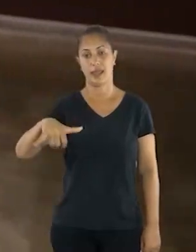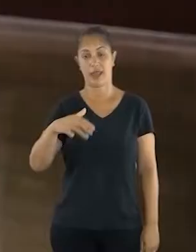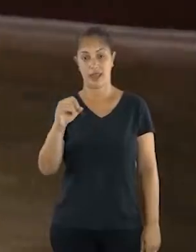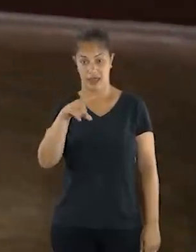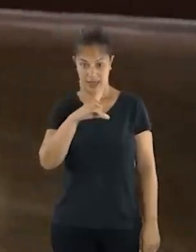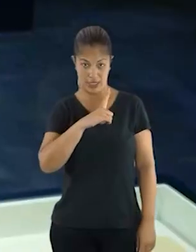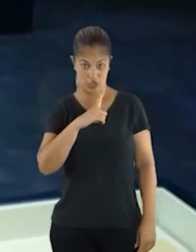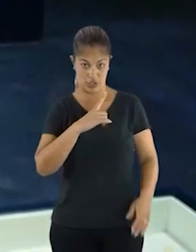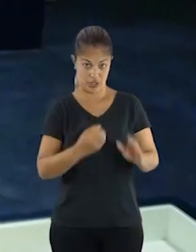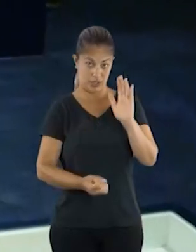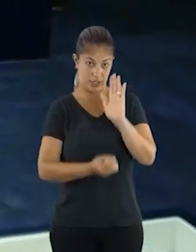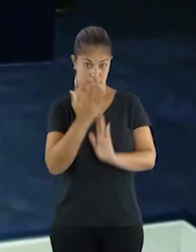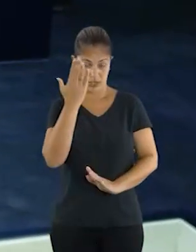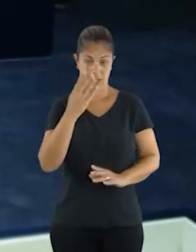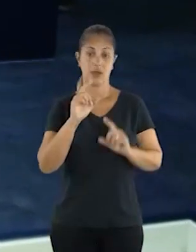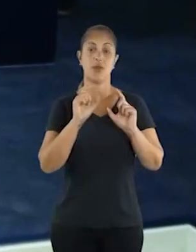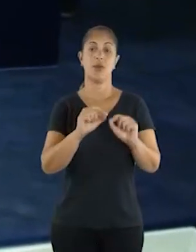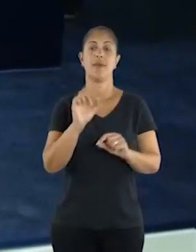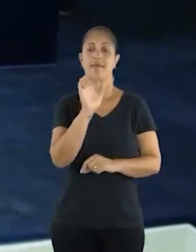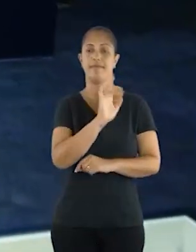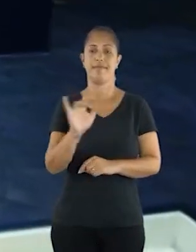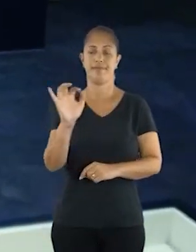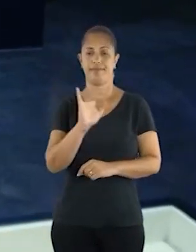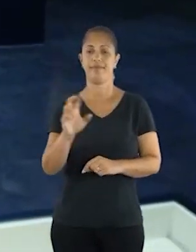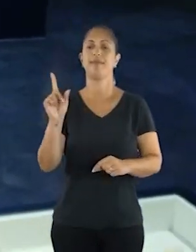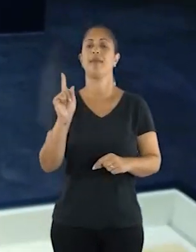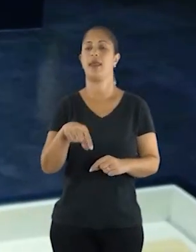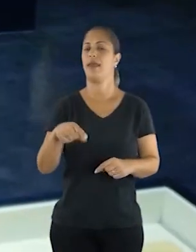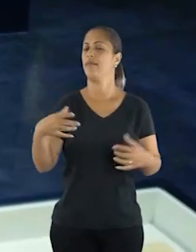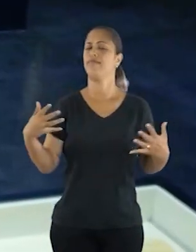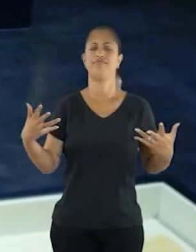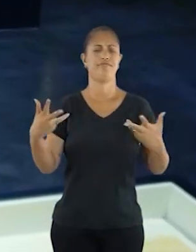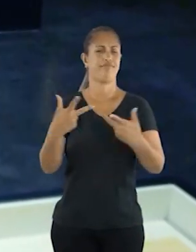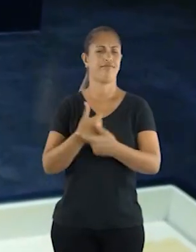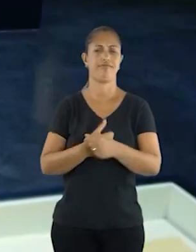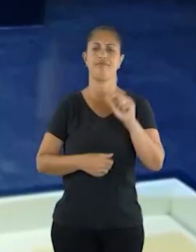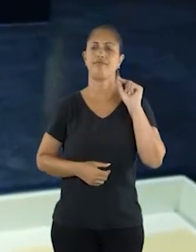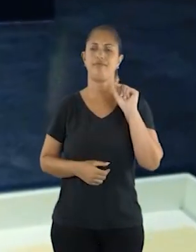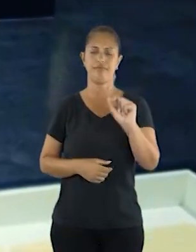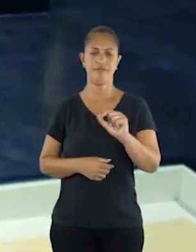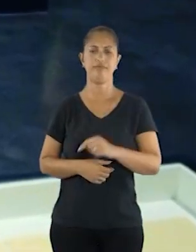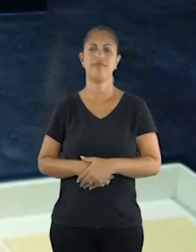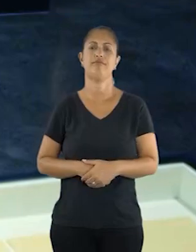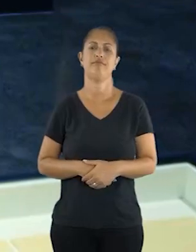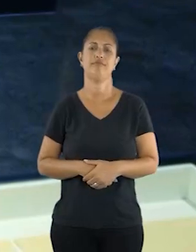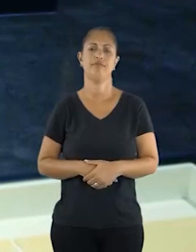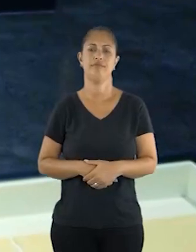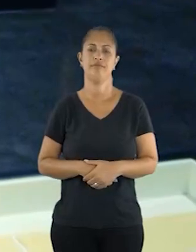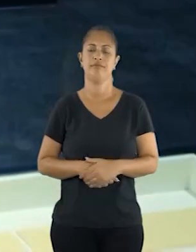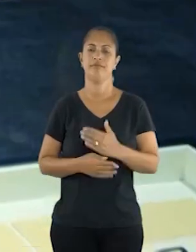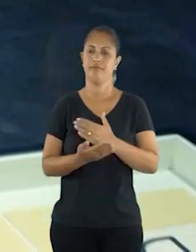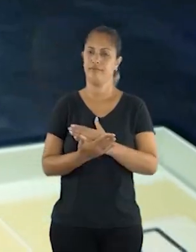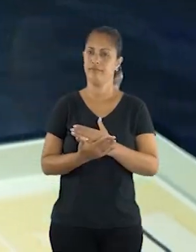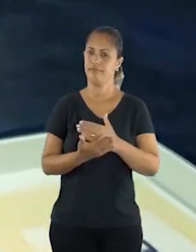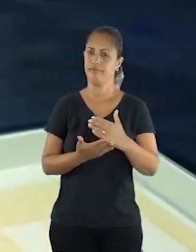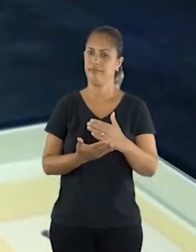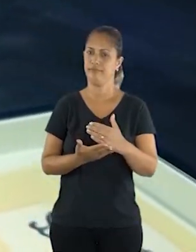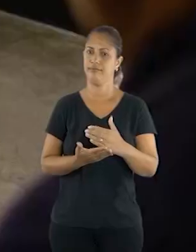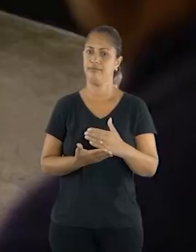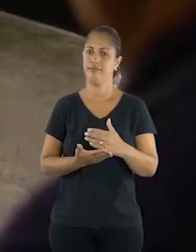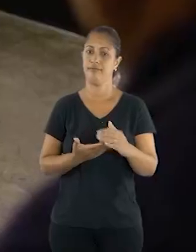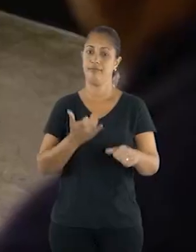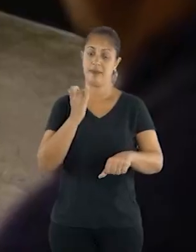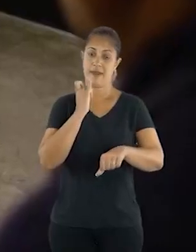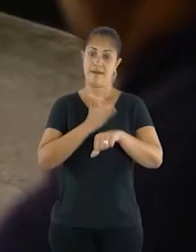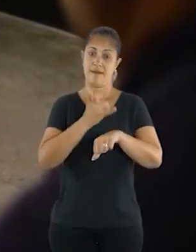que Ariano cria, uma coisa muito espetacular, porque ele parte dos ferros